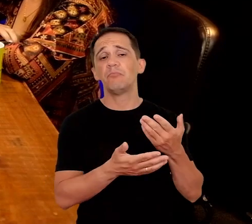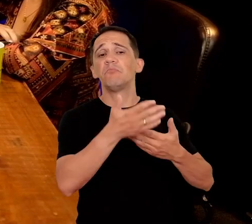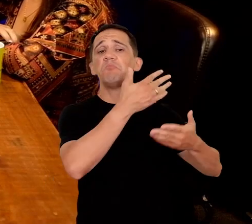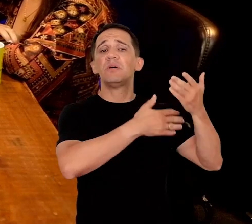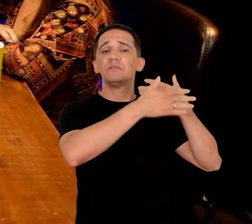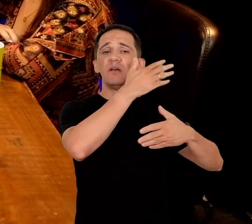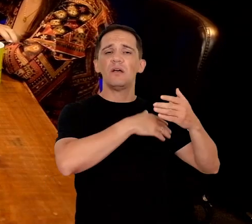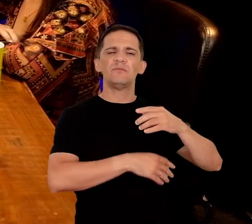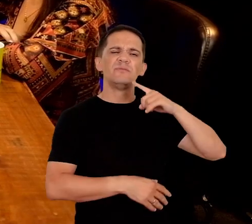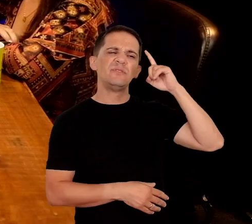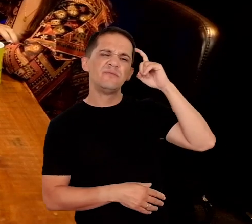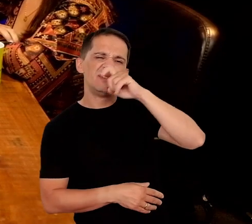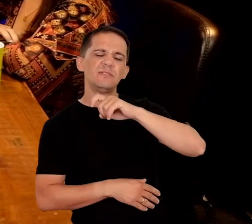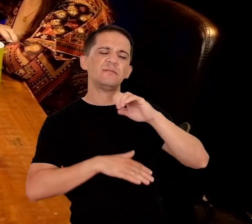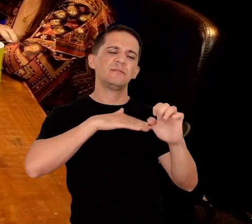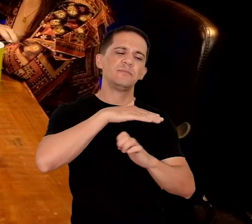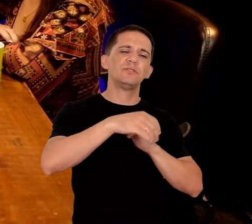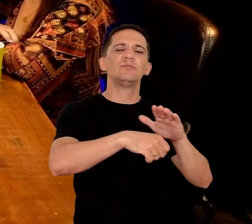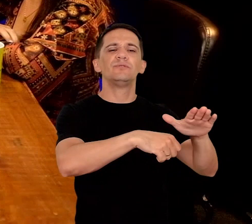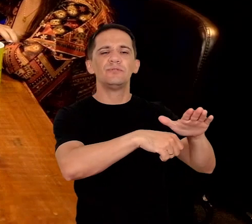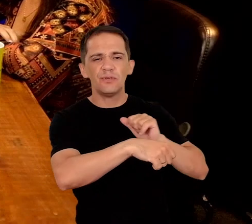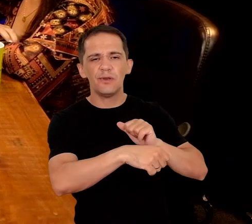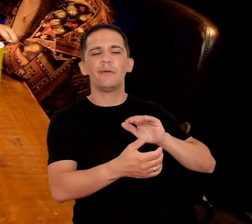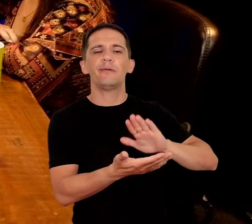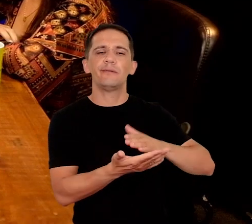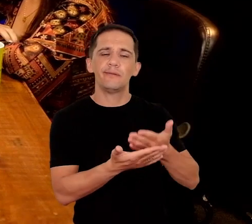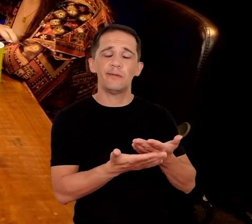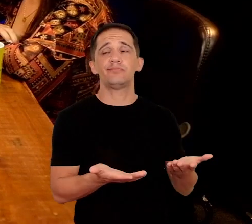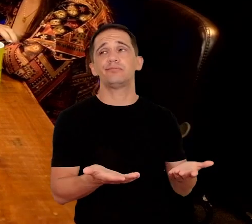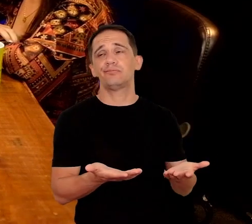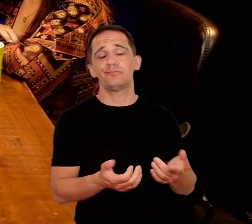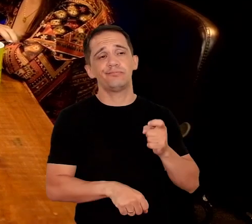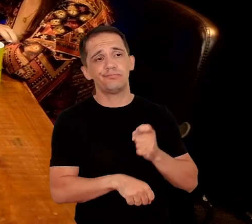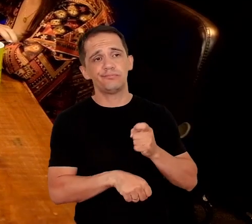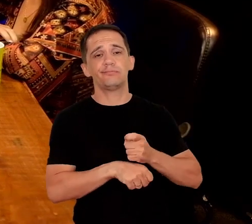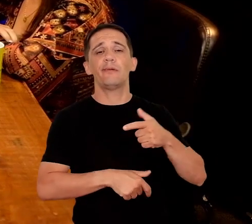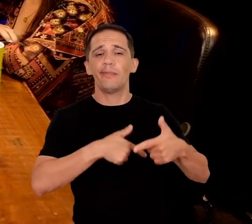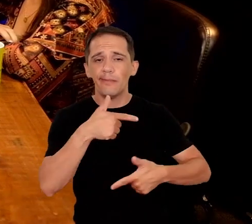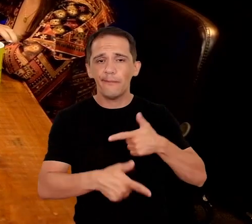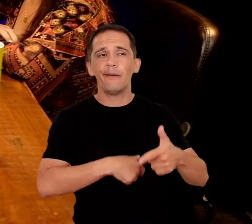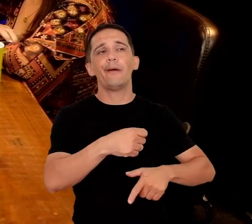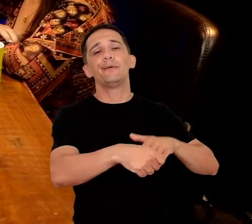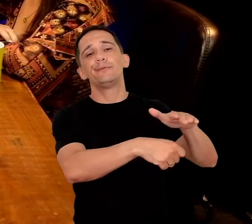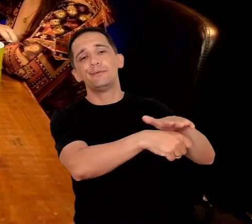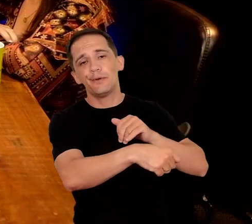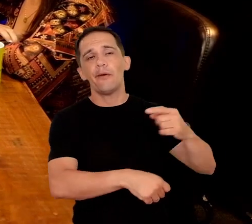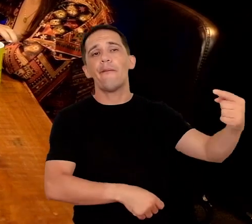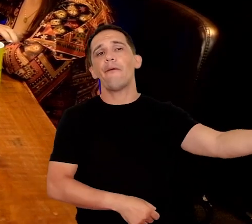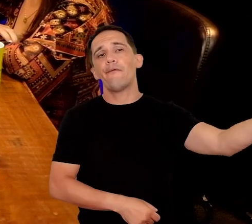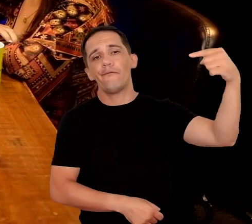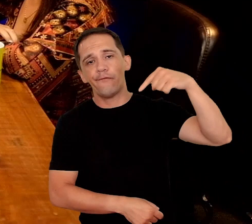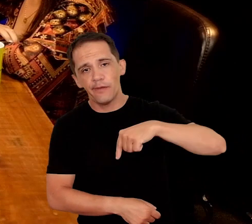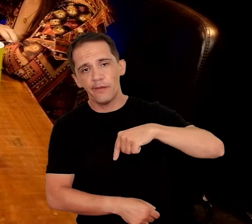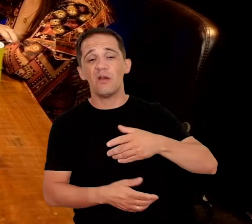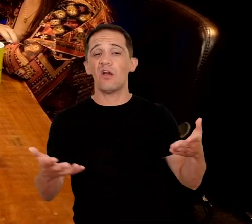mais tão custoso para as empresas, digamos assim, chamar um intérprete para que ele vá até lá. E muitas vezes o dia todo fica naquela função, né? E é